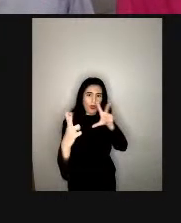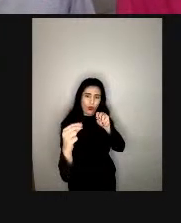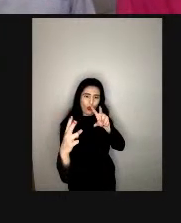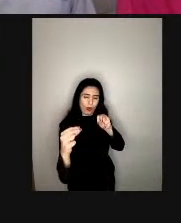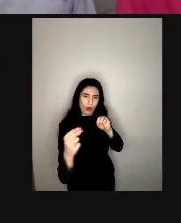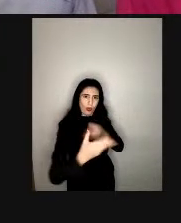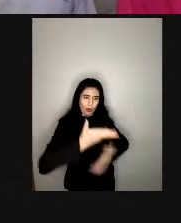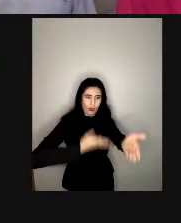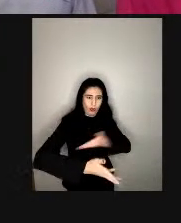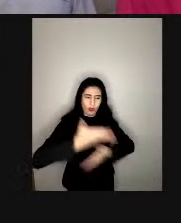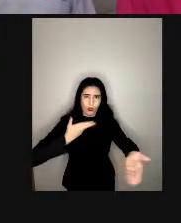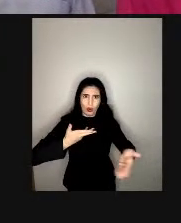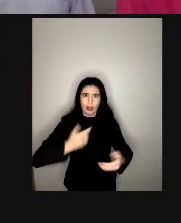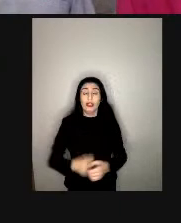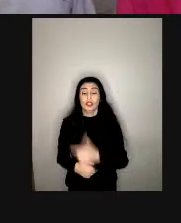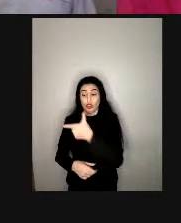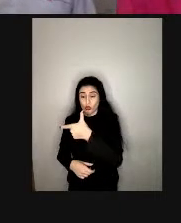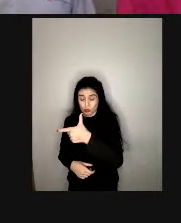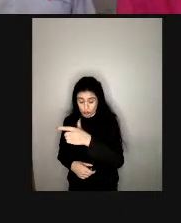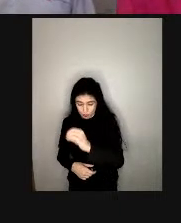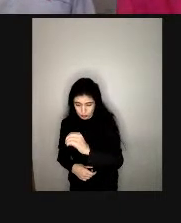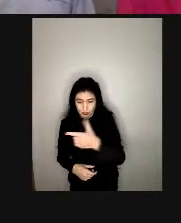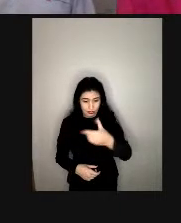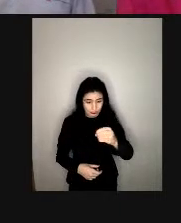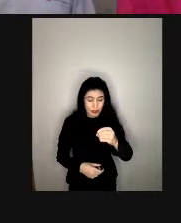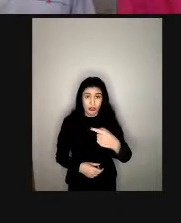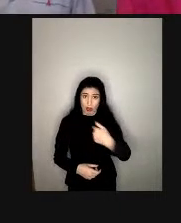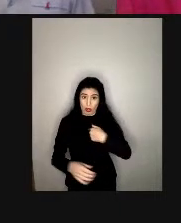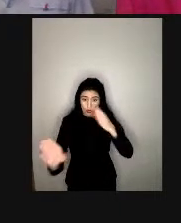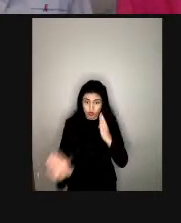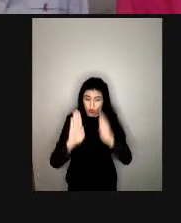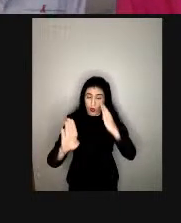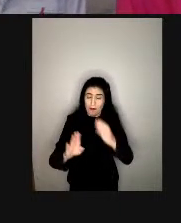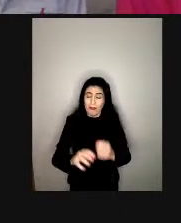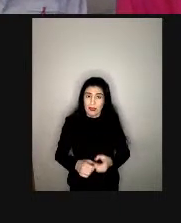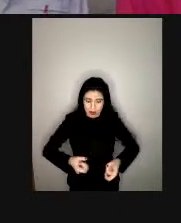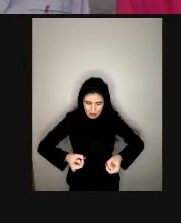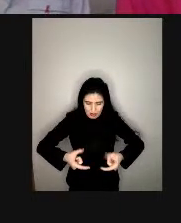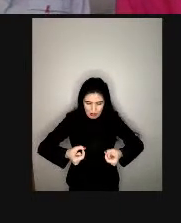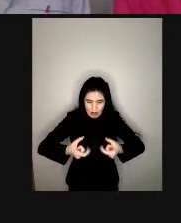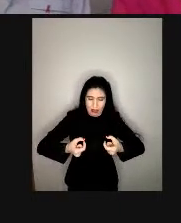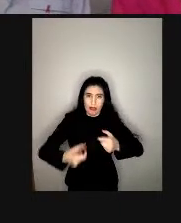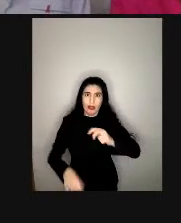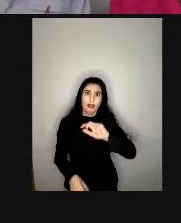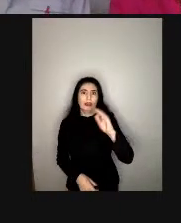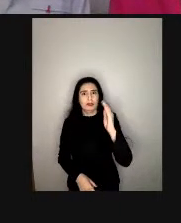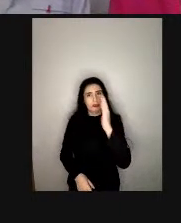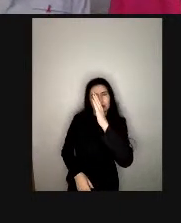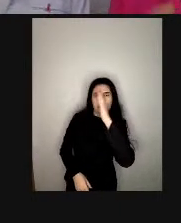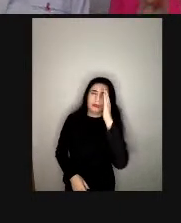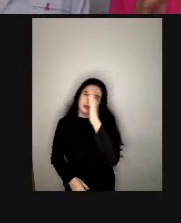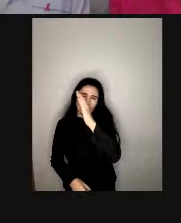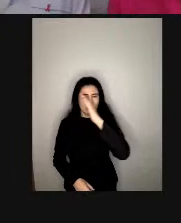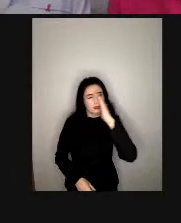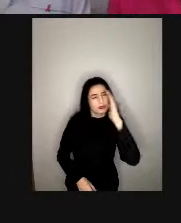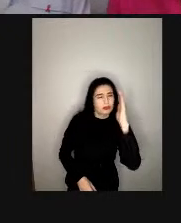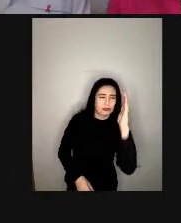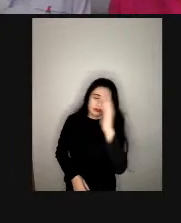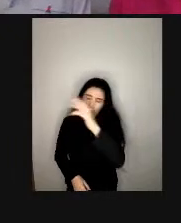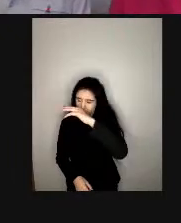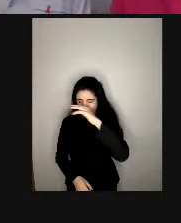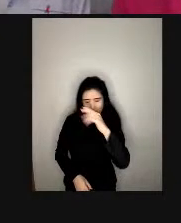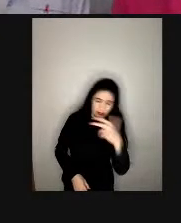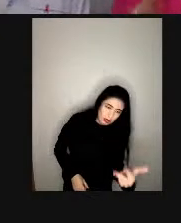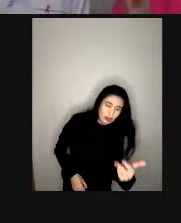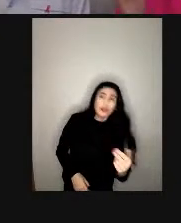em 2020 eu descobri um câncer, né? Eu desmaiei, não lembro de nada, nunca tive nem dor de cabeça na